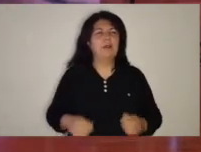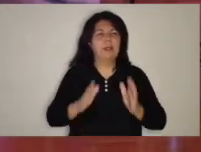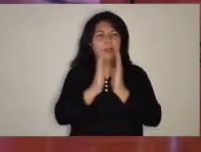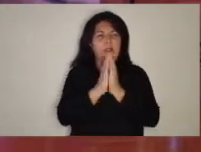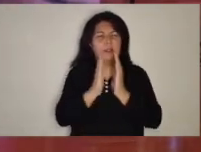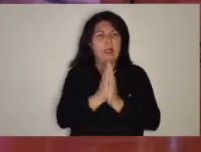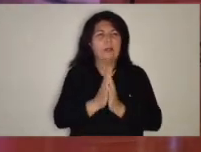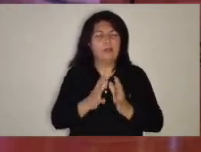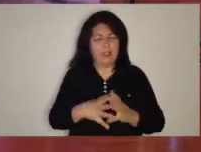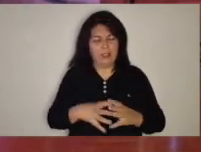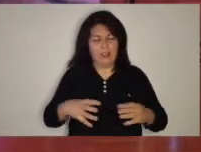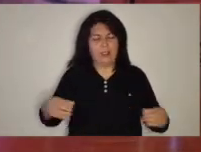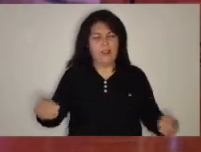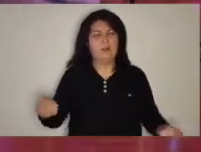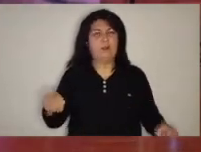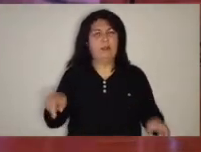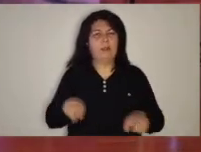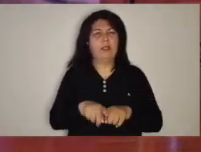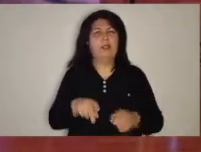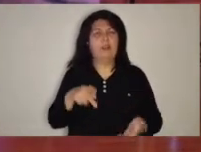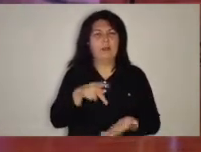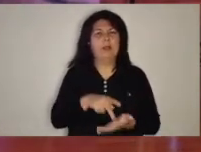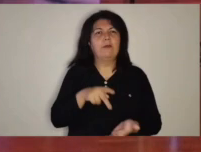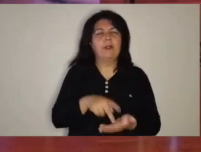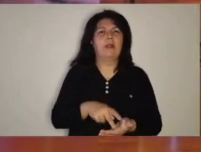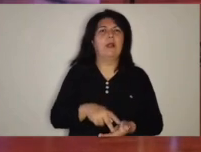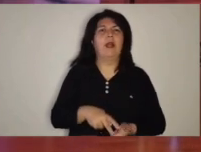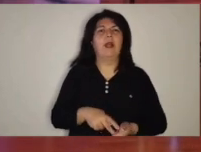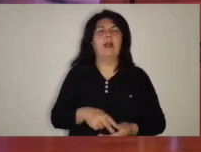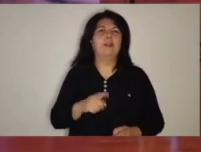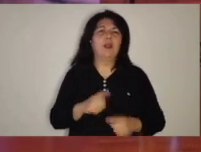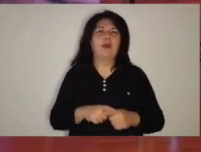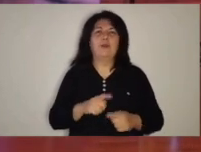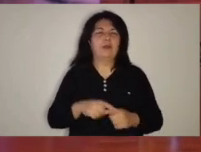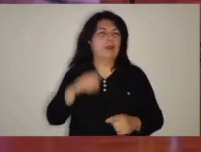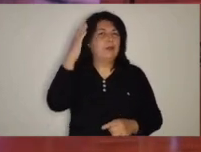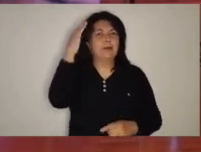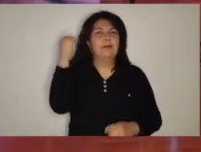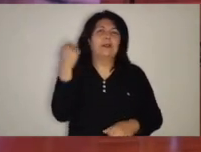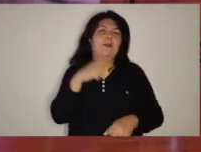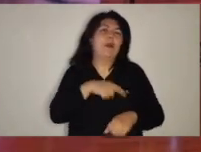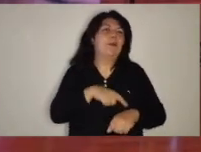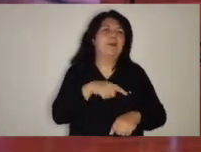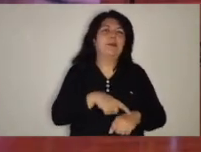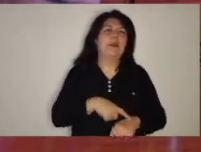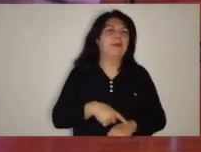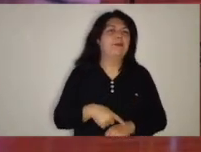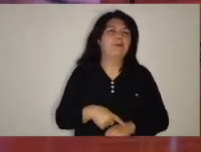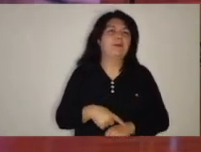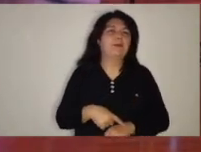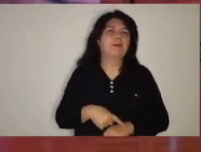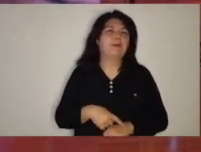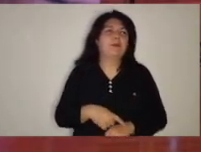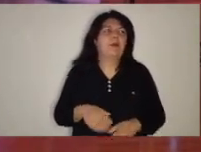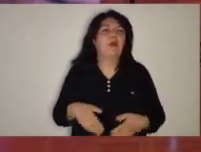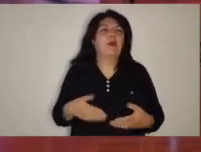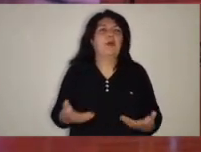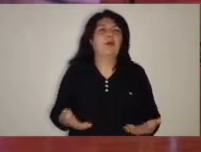verdade. Porque não sabemos qual vai ser a próxima oportunidade que vamos ter de adorar e exaltar o nome do Senhor.